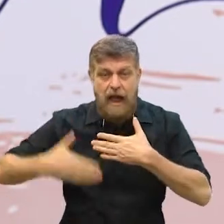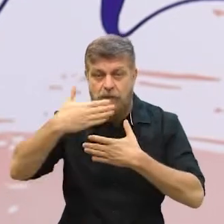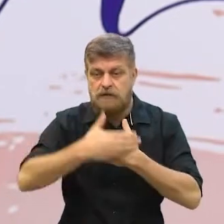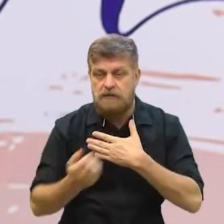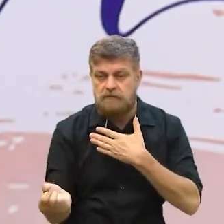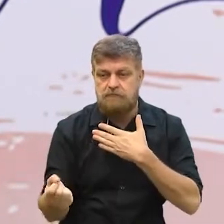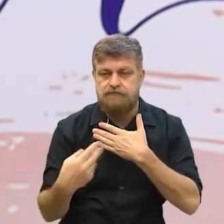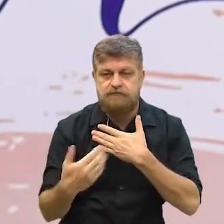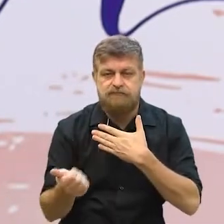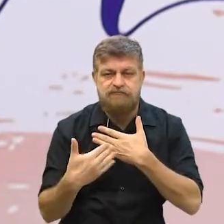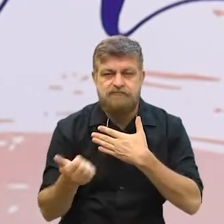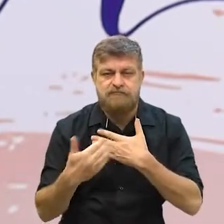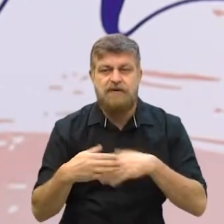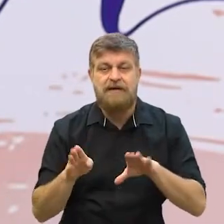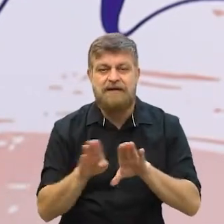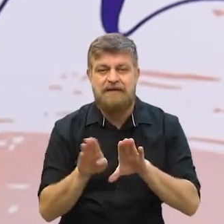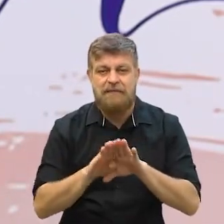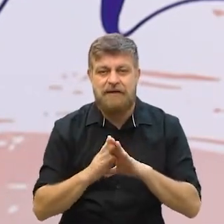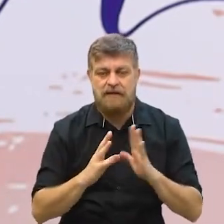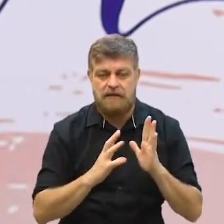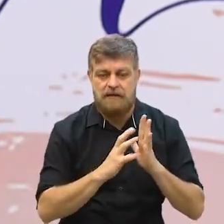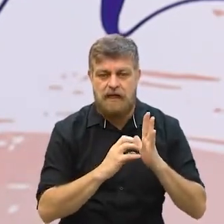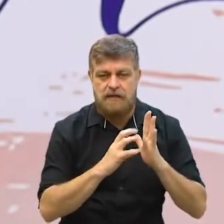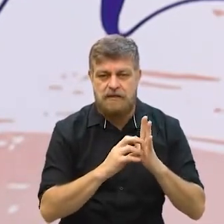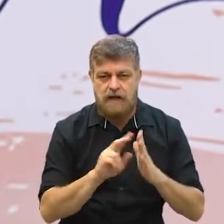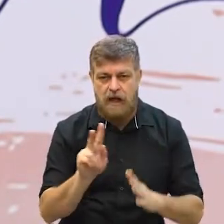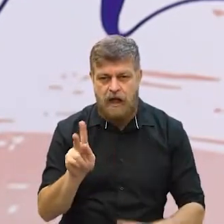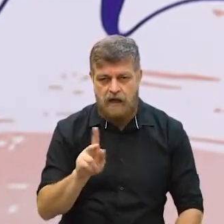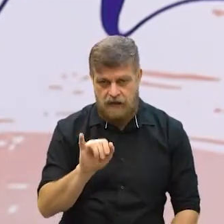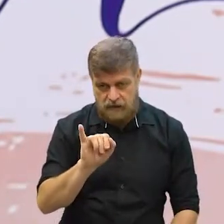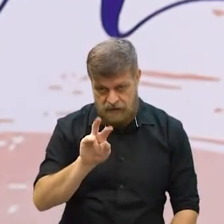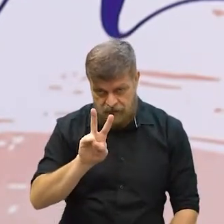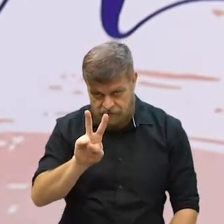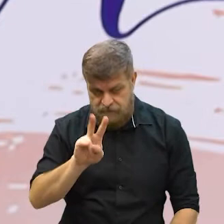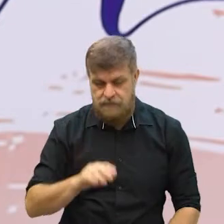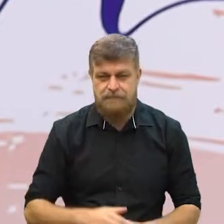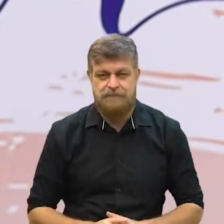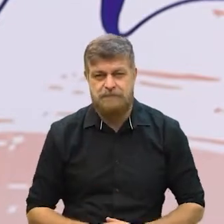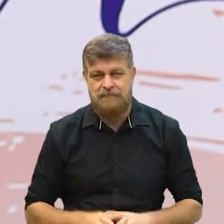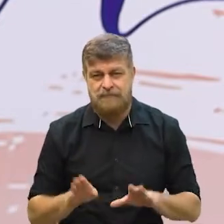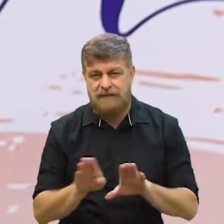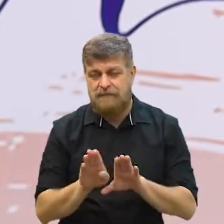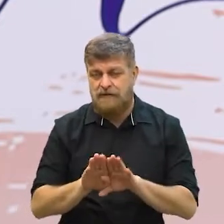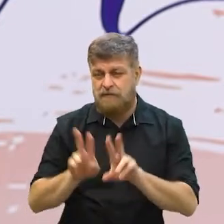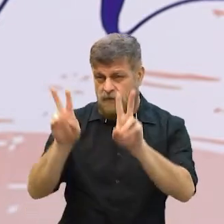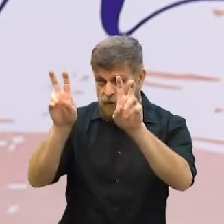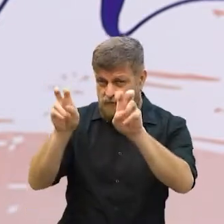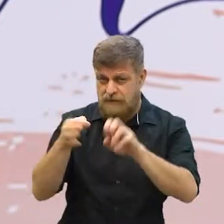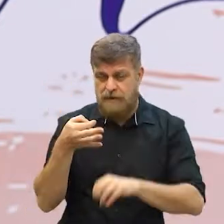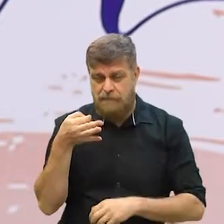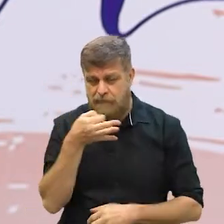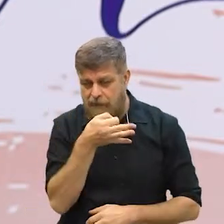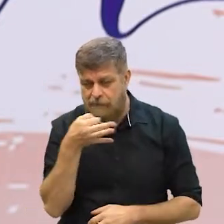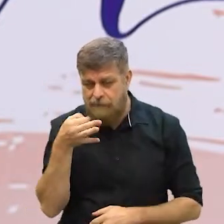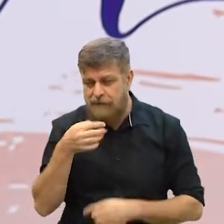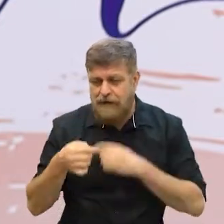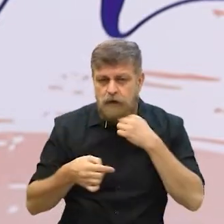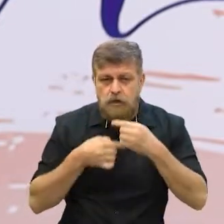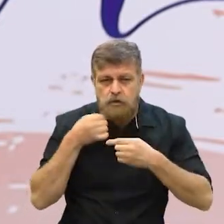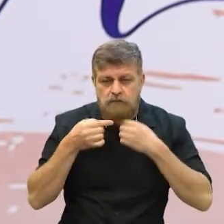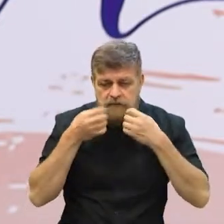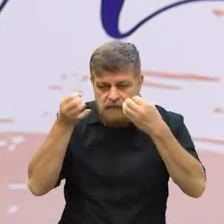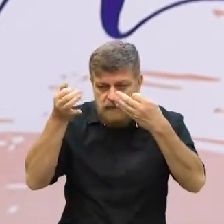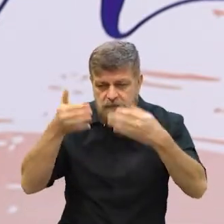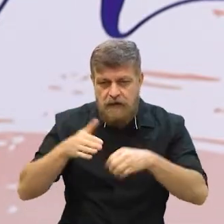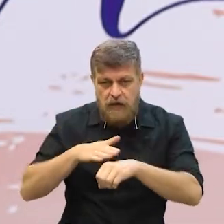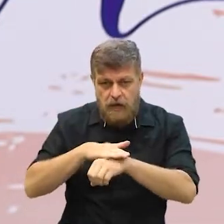corpo, a AIDS, também chamada de Síndrome da Imunodeficiência Adquirida. Para falar sobre esse tema, tirar todas as dúvidas,